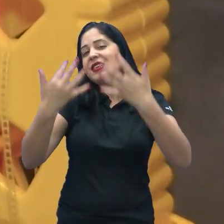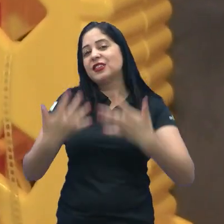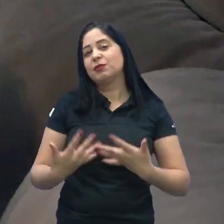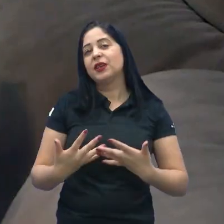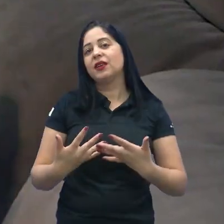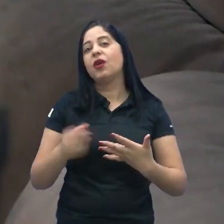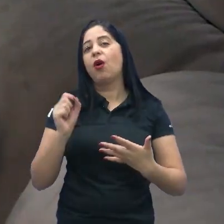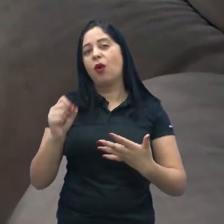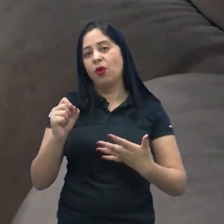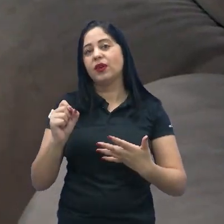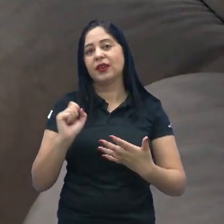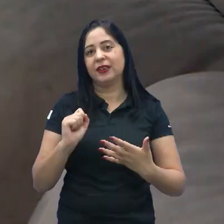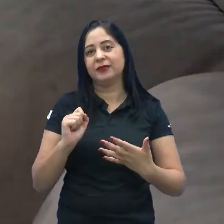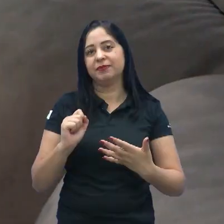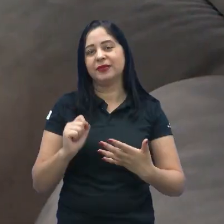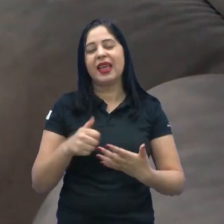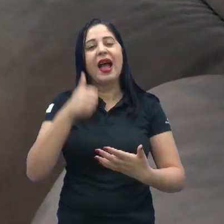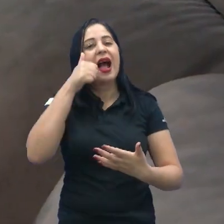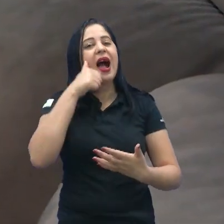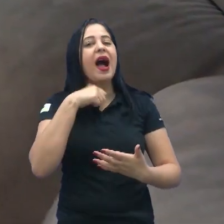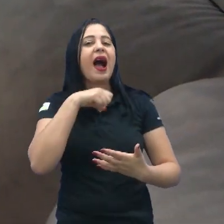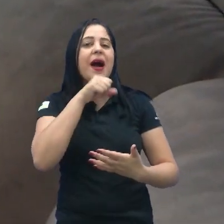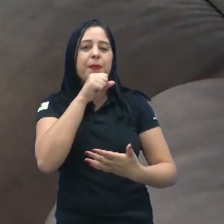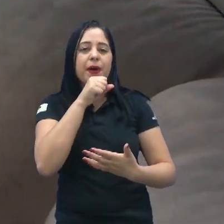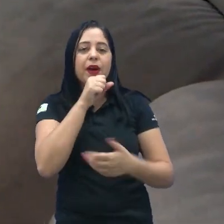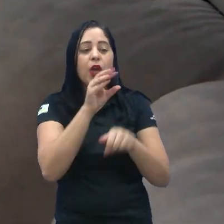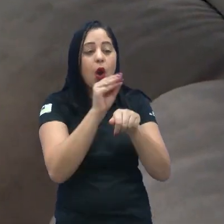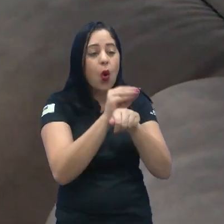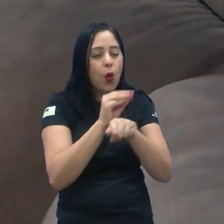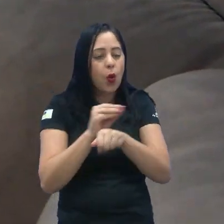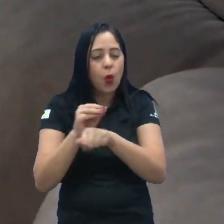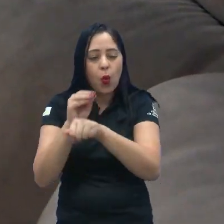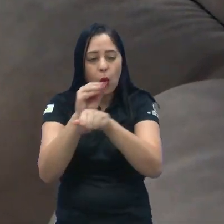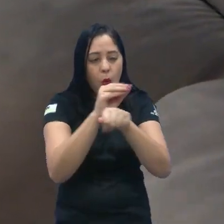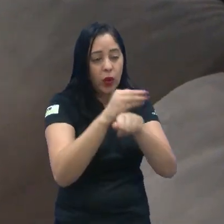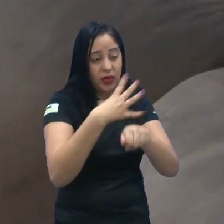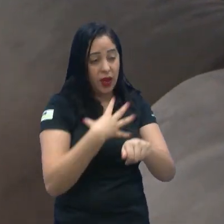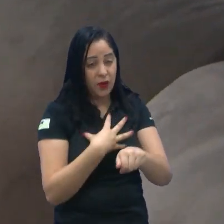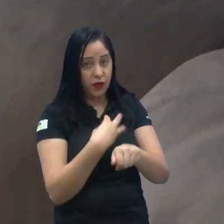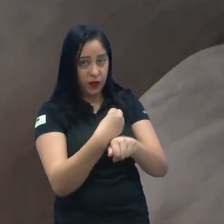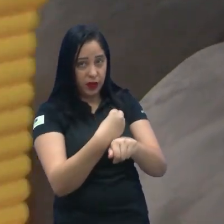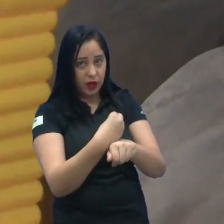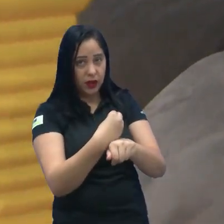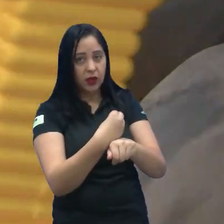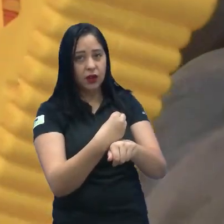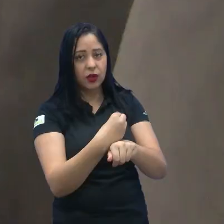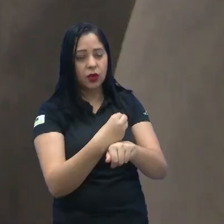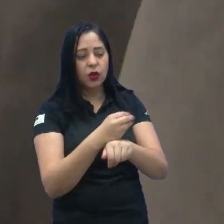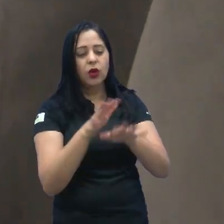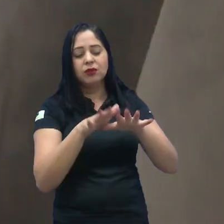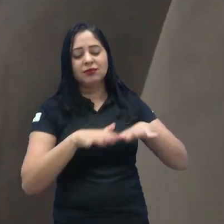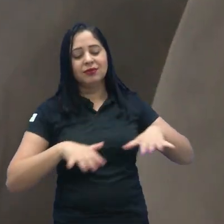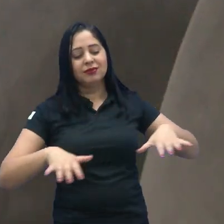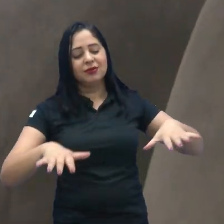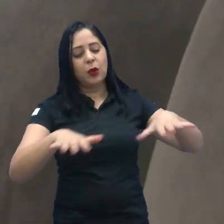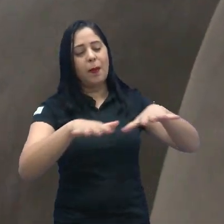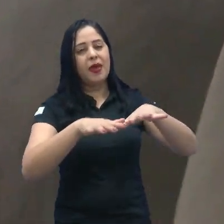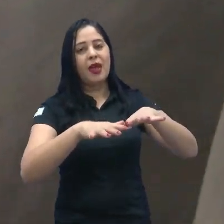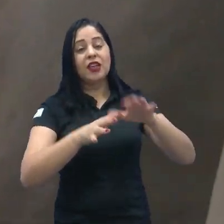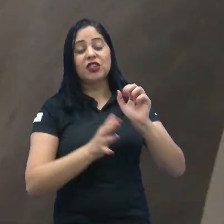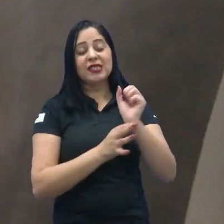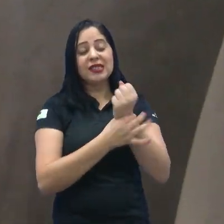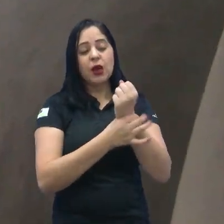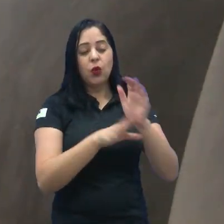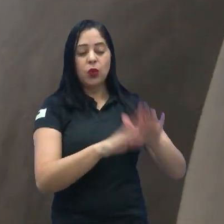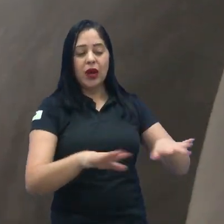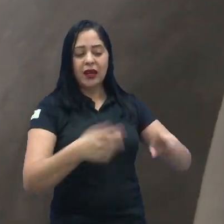boa, que é aquela que atende às necessidades básicas do filho, criando um ambiente para que ele se desenvolva, mas que não